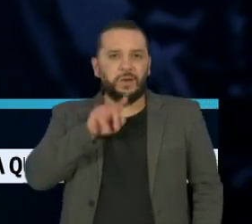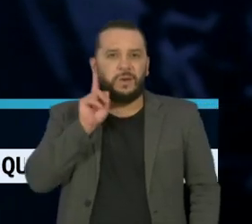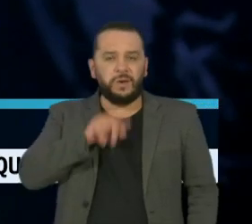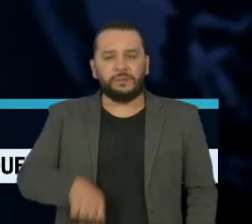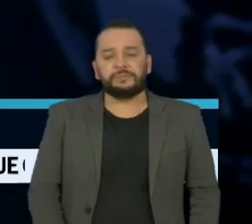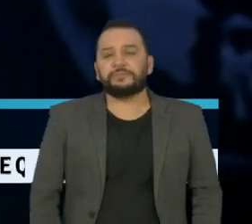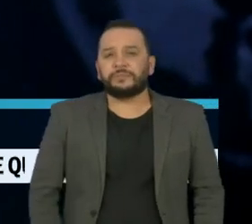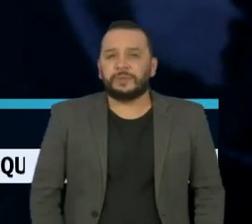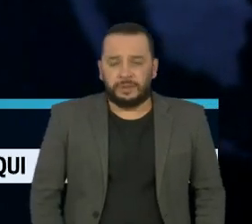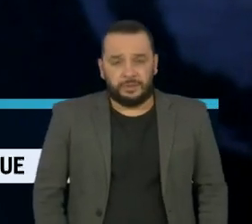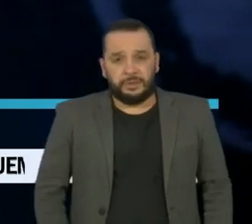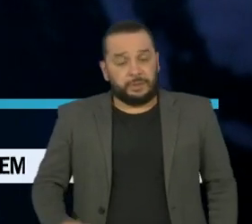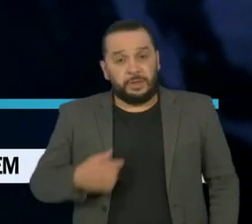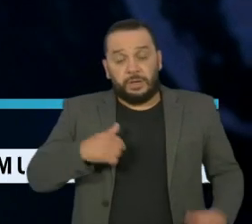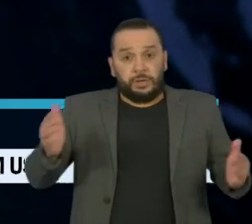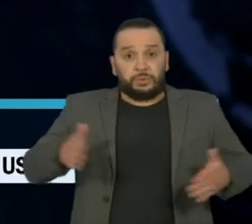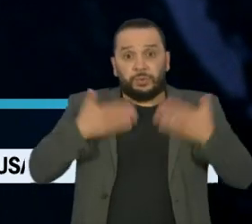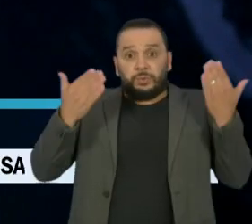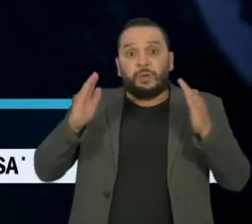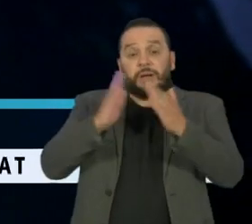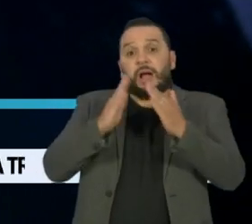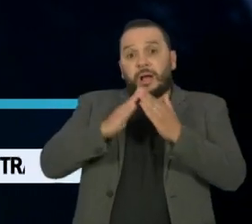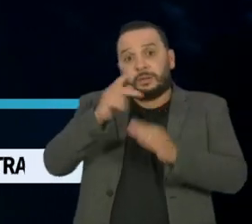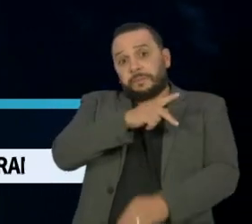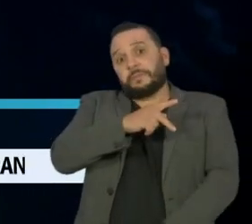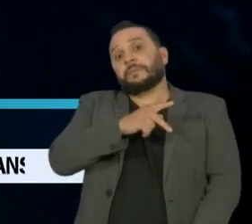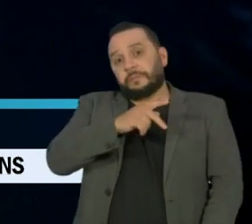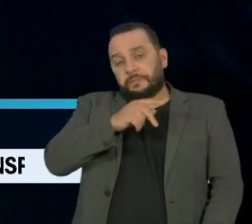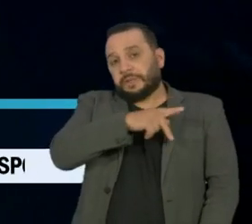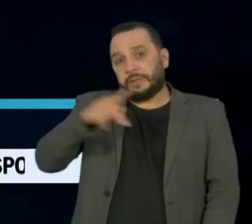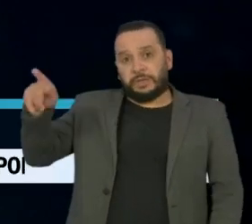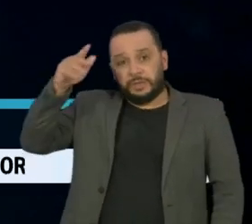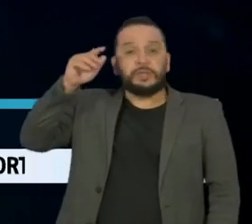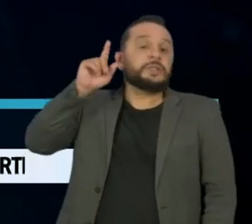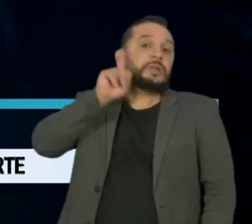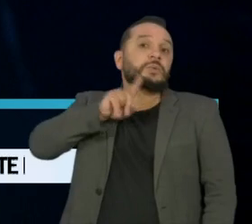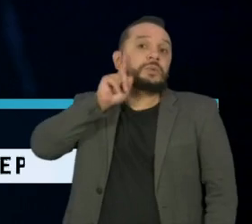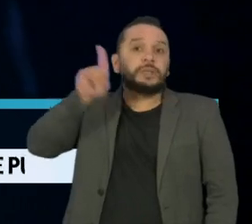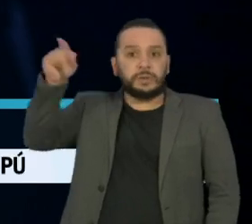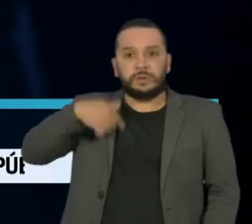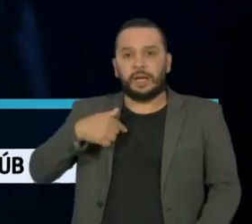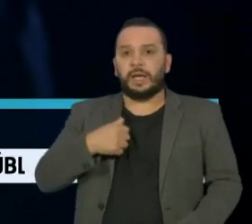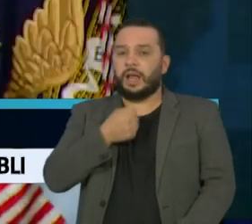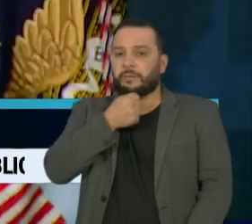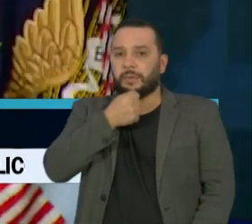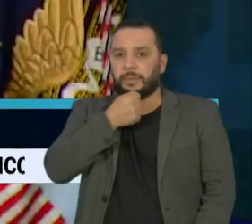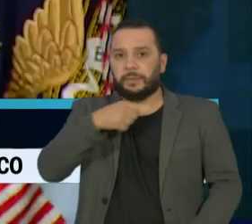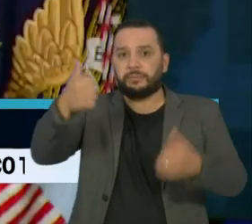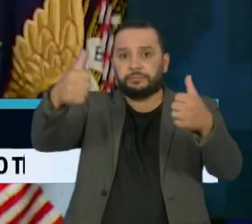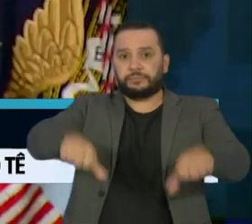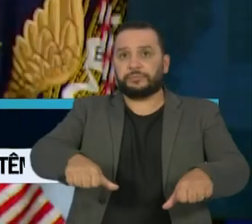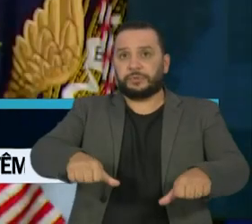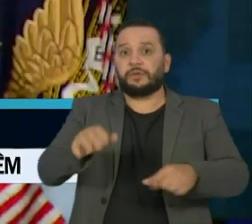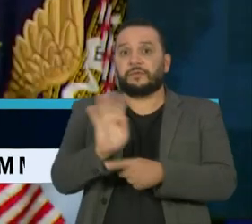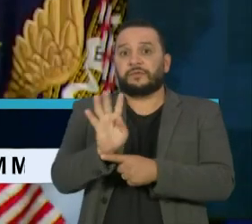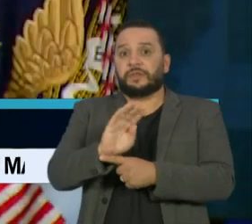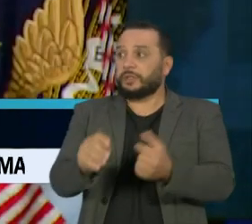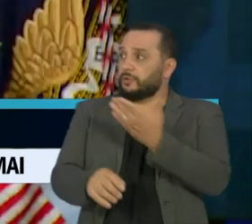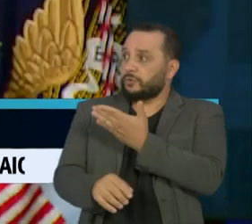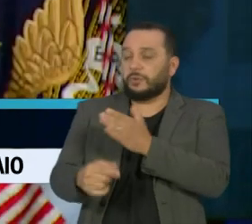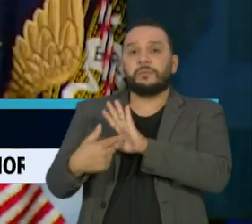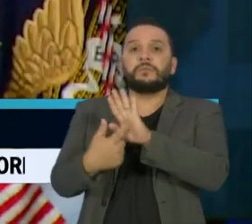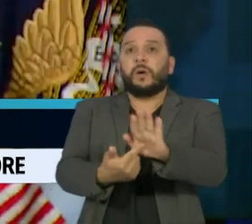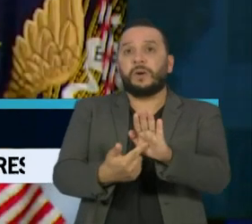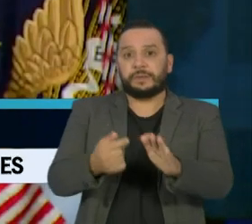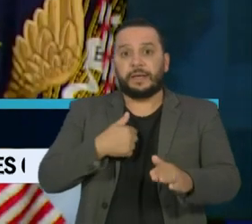um susto na casa branca o presidente americano donald trump teve que interromper o hoje a coletiva diária o vídeo mostra o momento